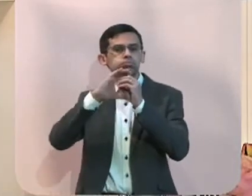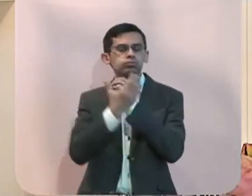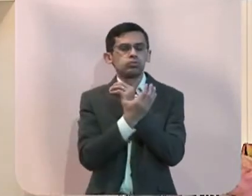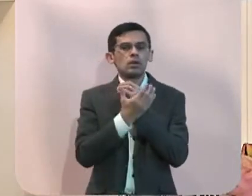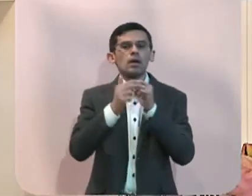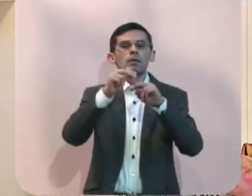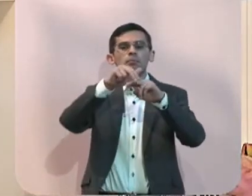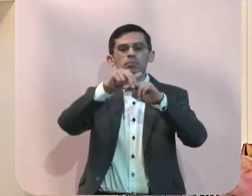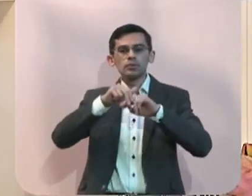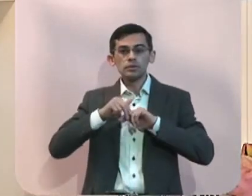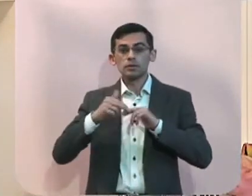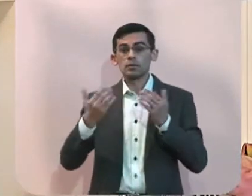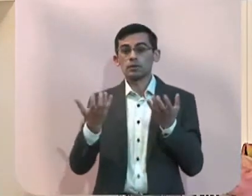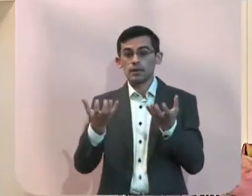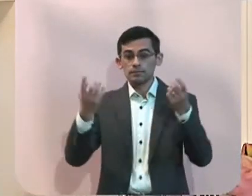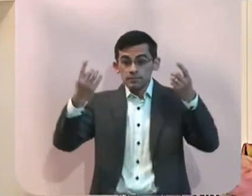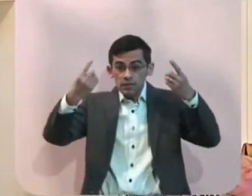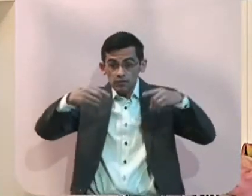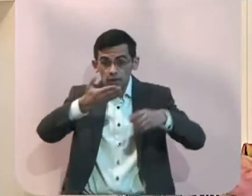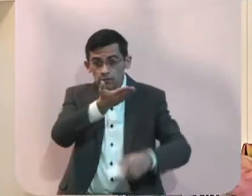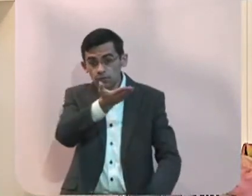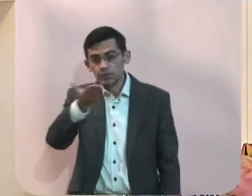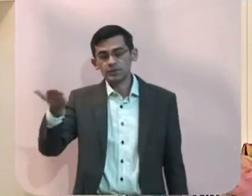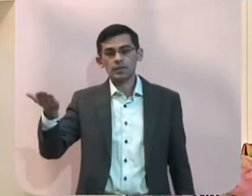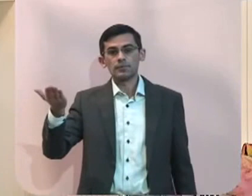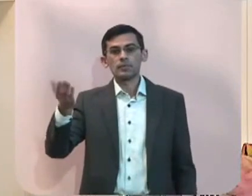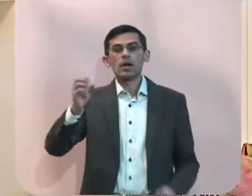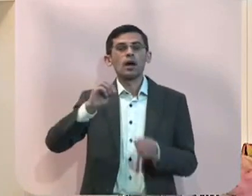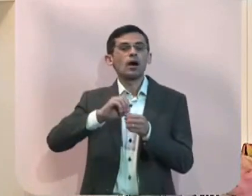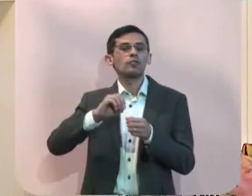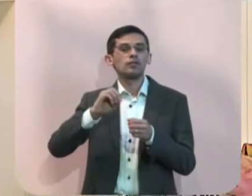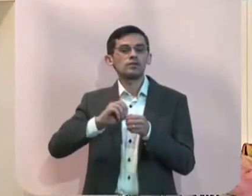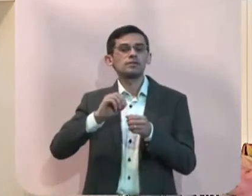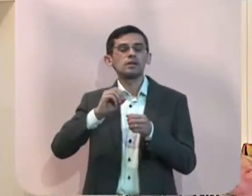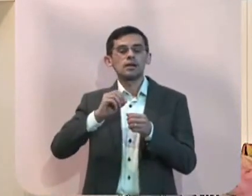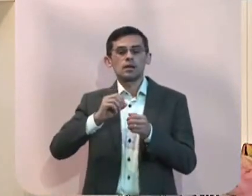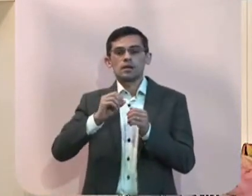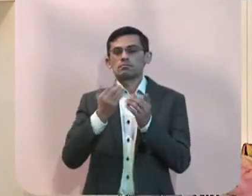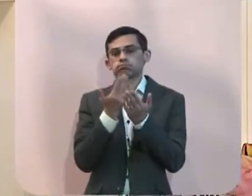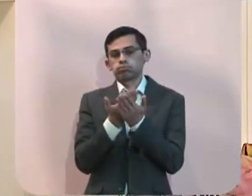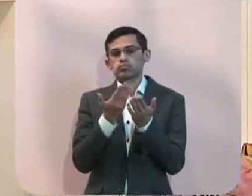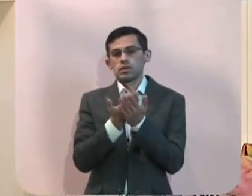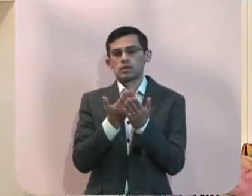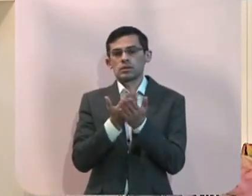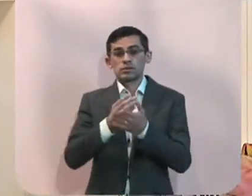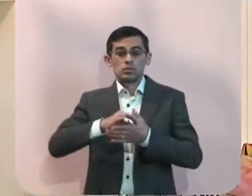Por isso eu quero desafiar você a fazer a escola de liderança da nossa